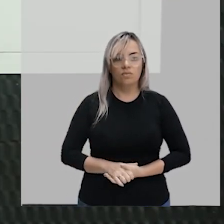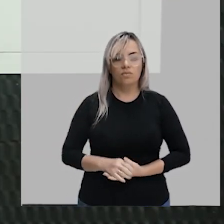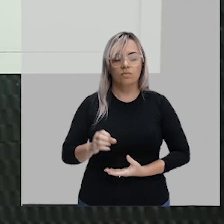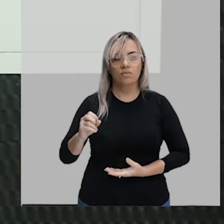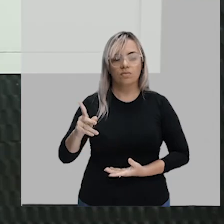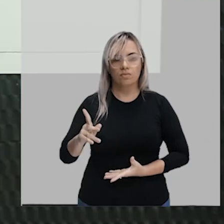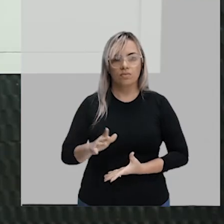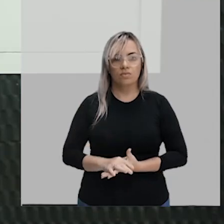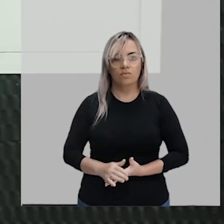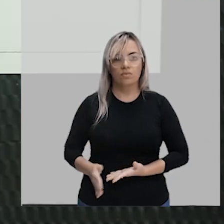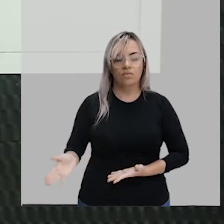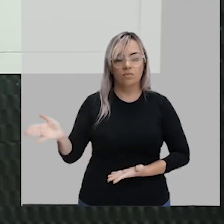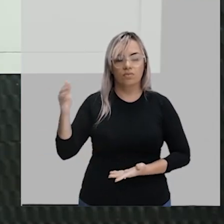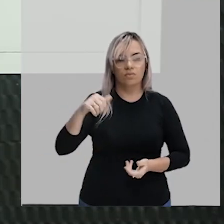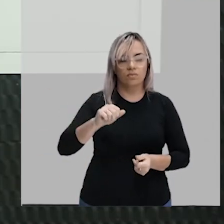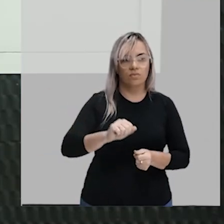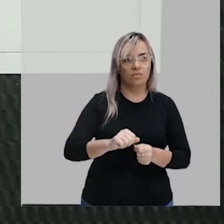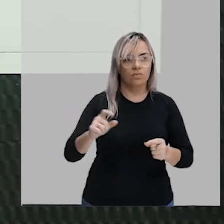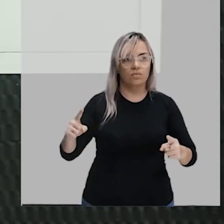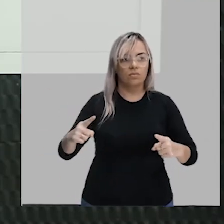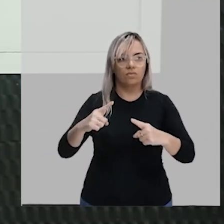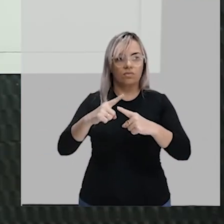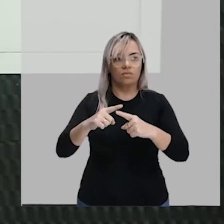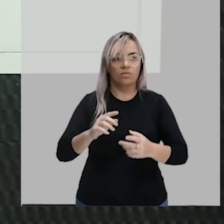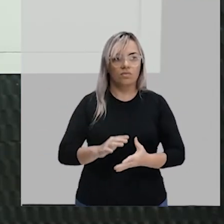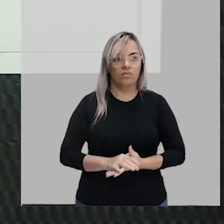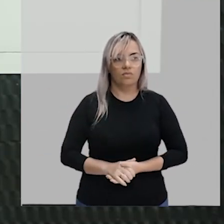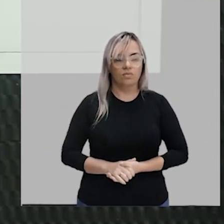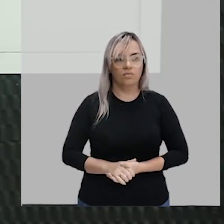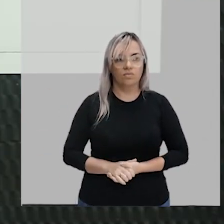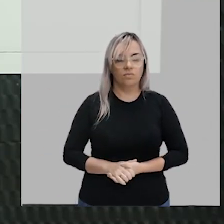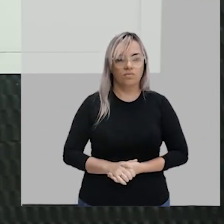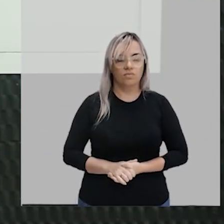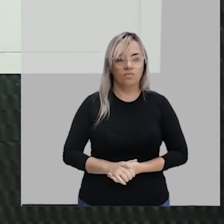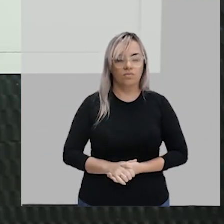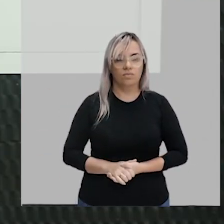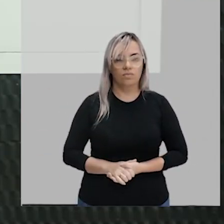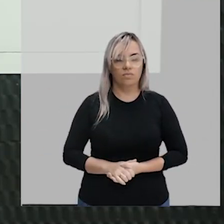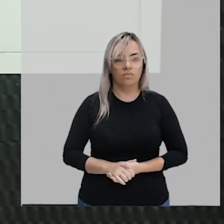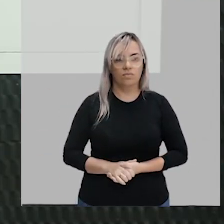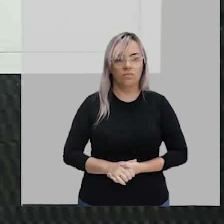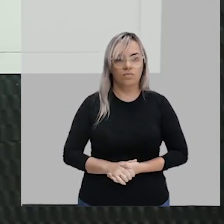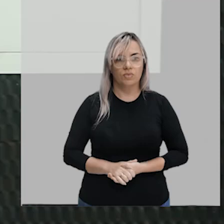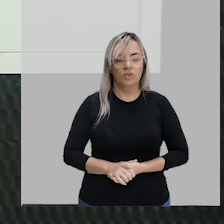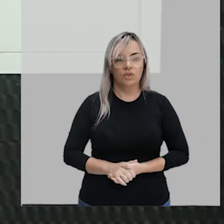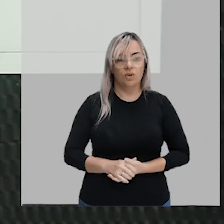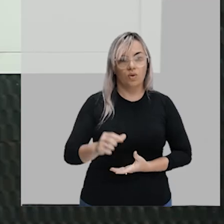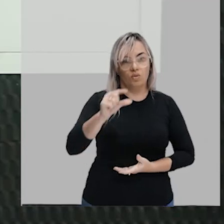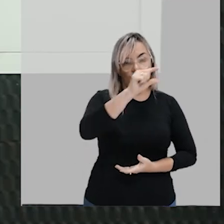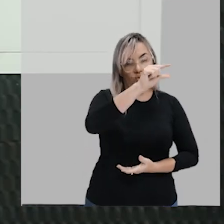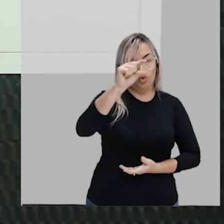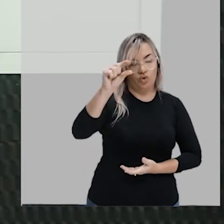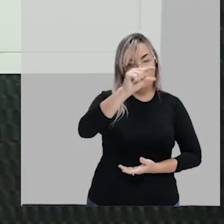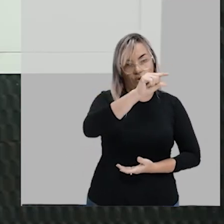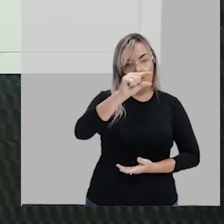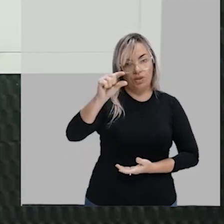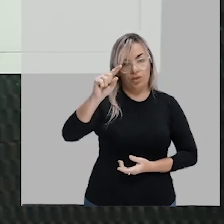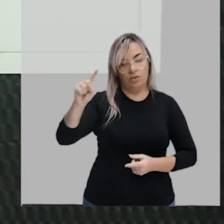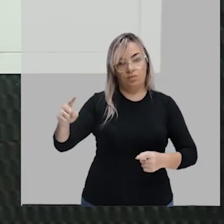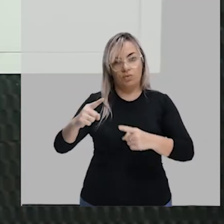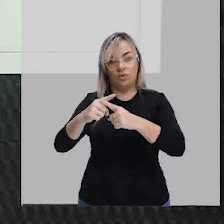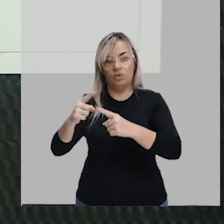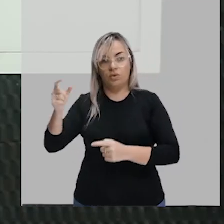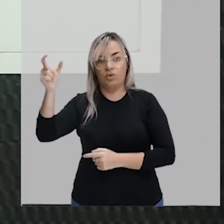Ok? Então, vou fazer a multiplicação. Olha só. Multiplicação de linha por coluna, né? Primeira linha